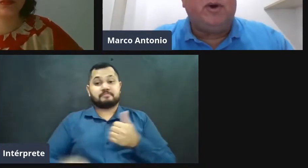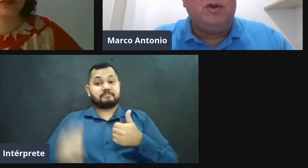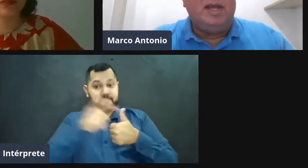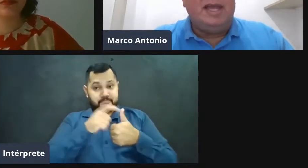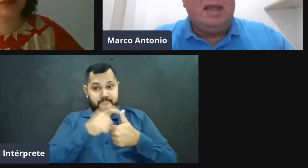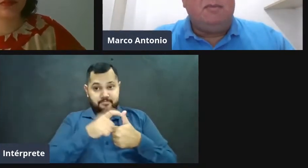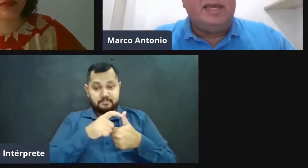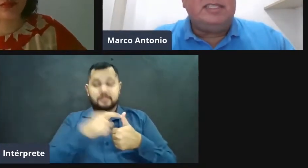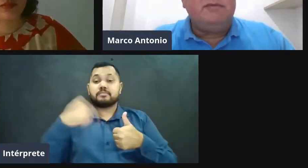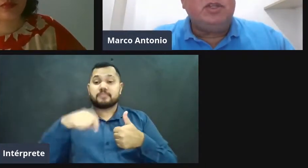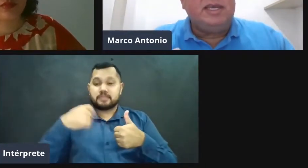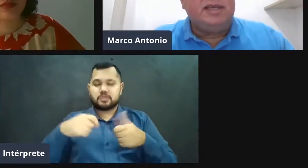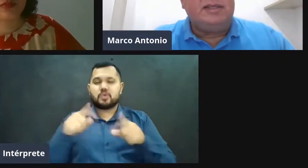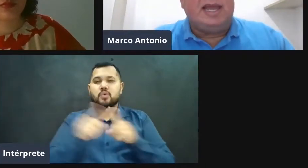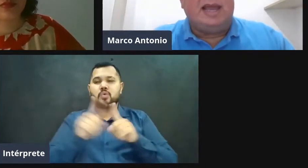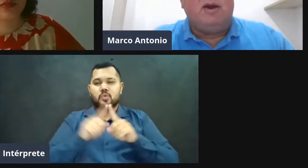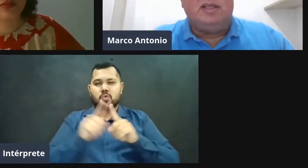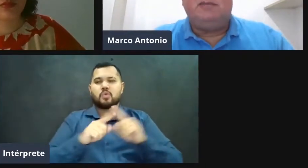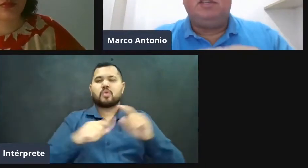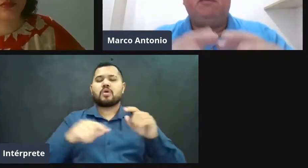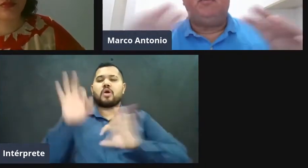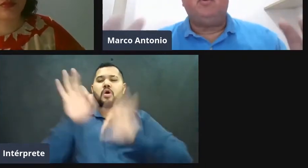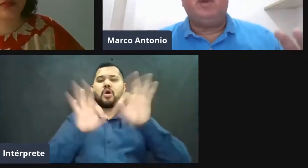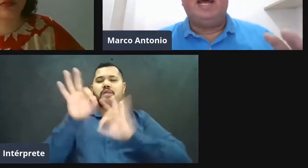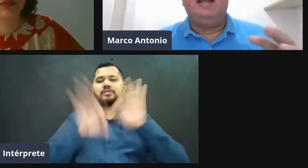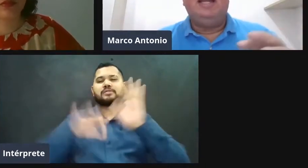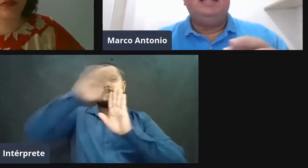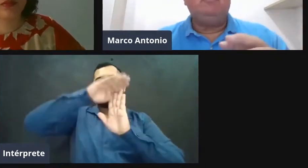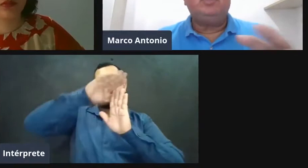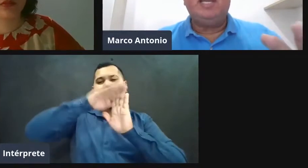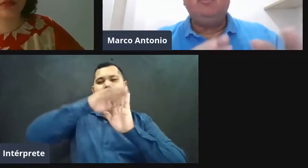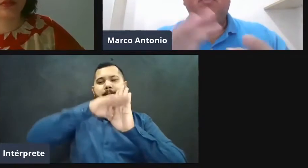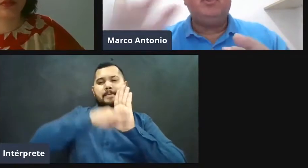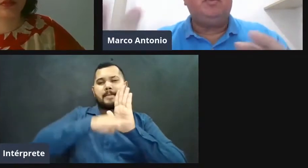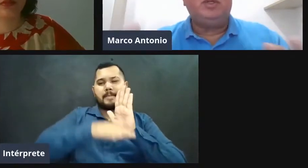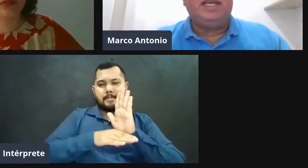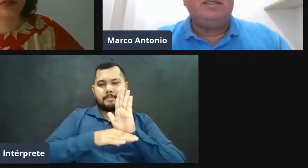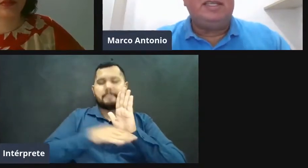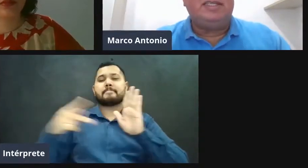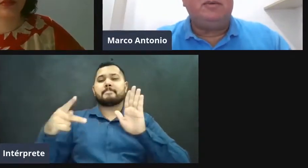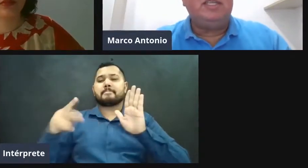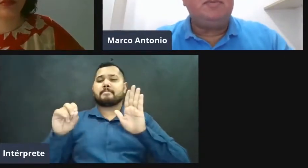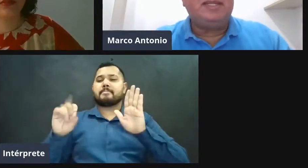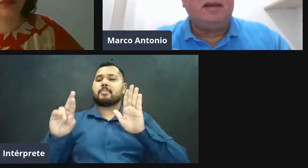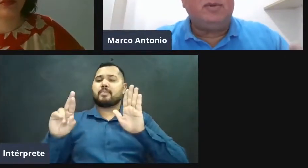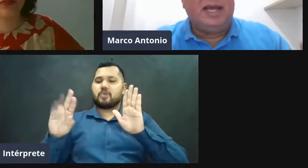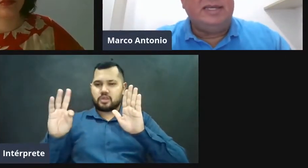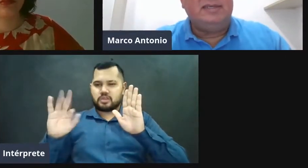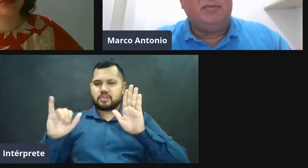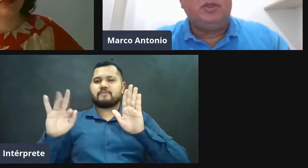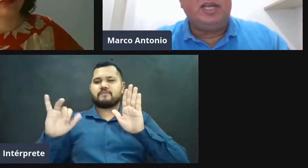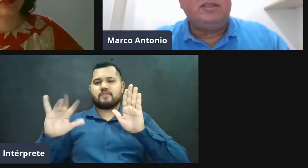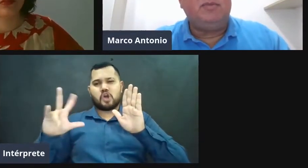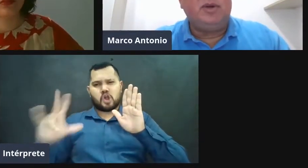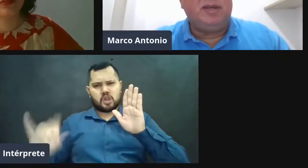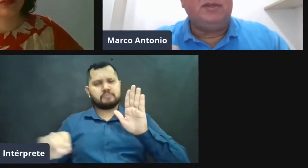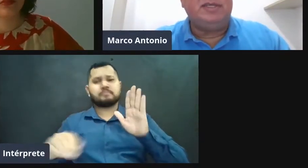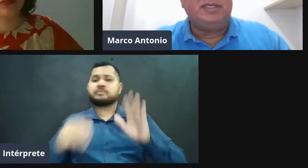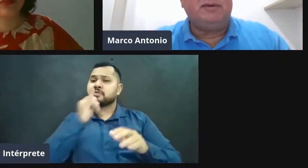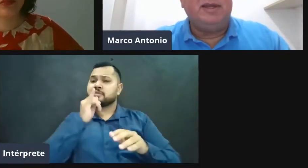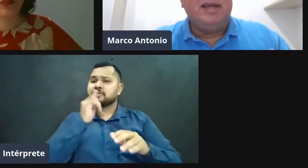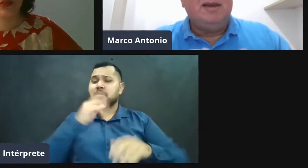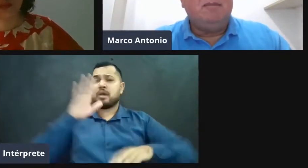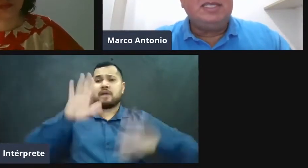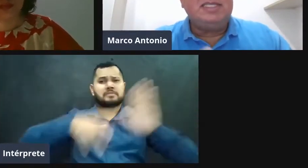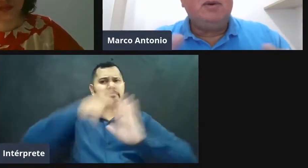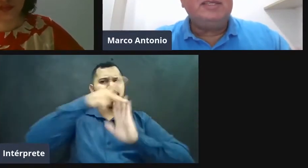um portfólio, porque se você for procurar, tem um sem número de projetos de extensão espetaculares, projetos e programas